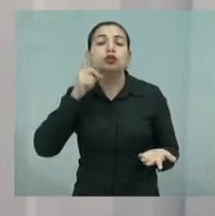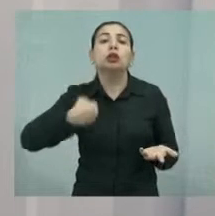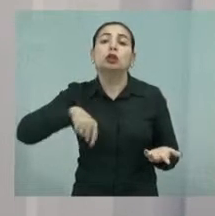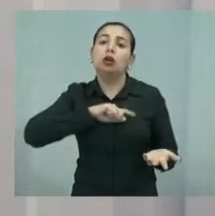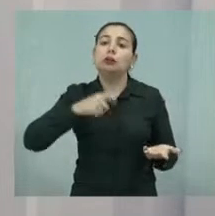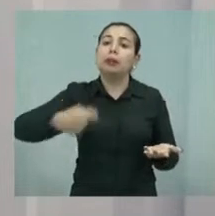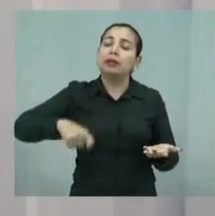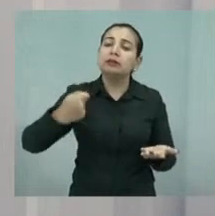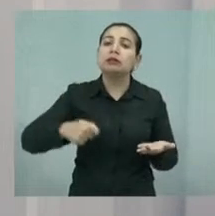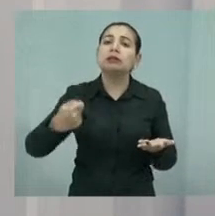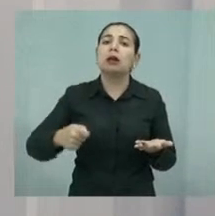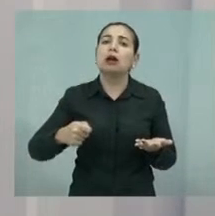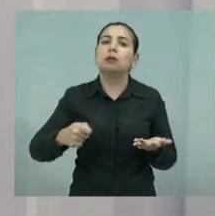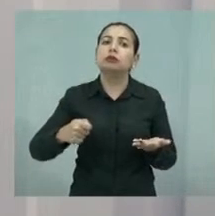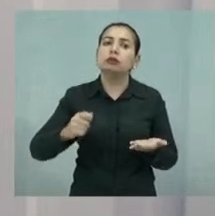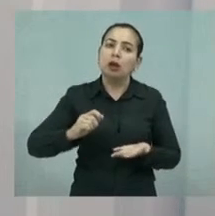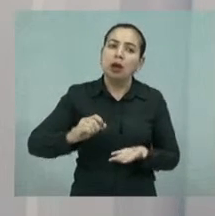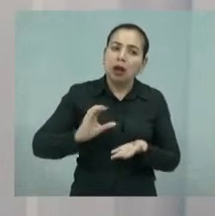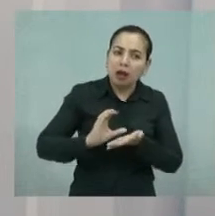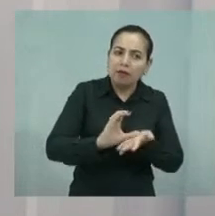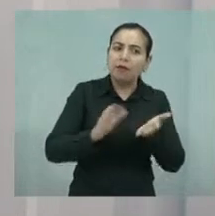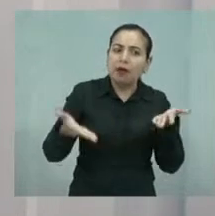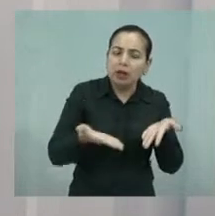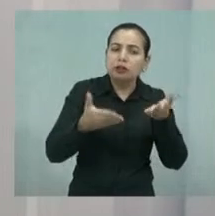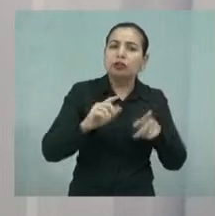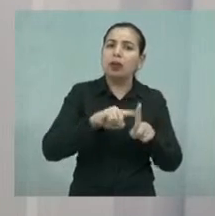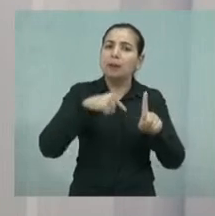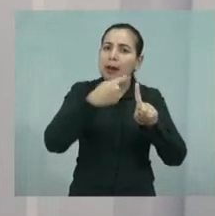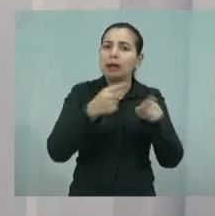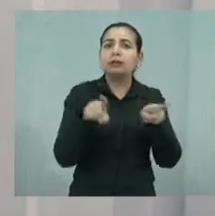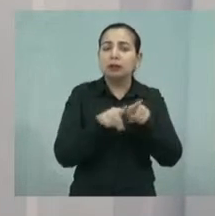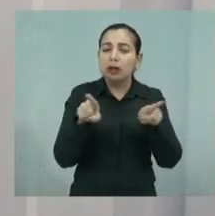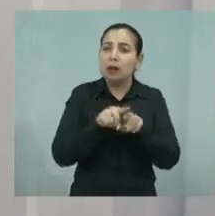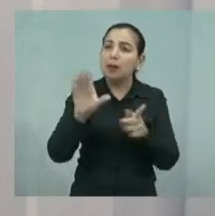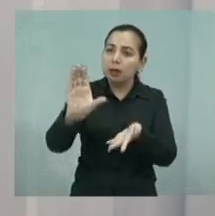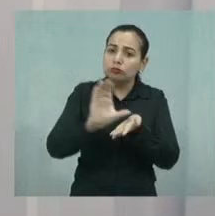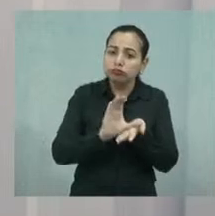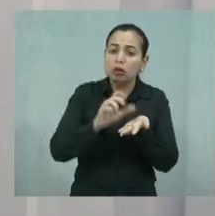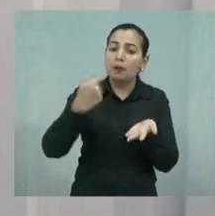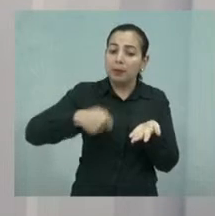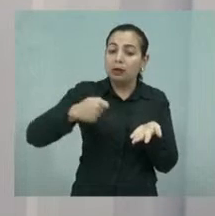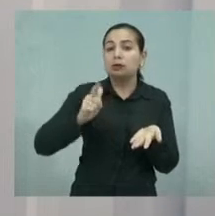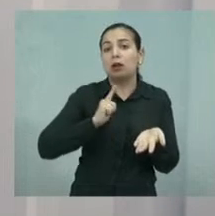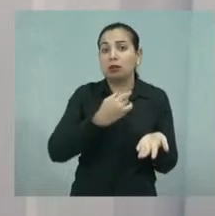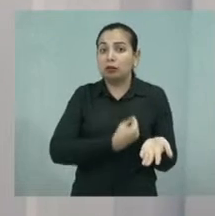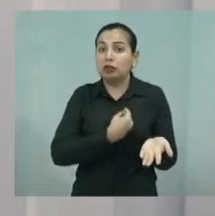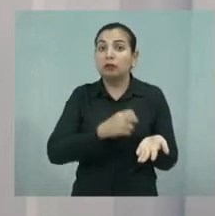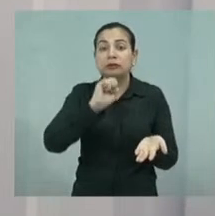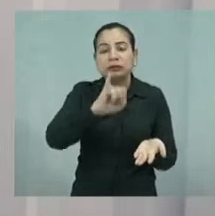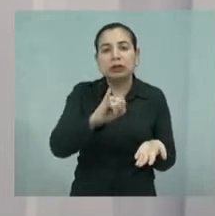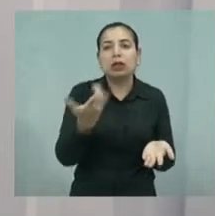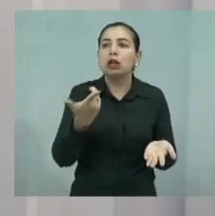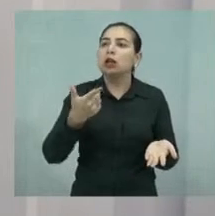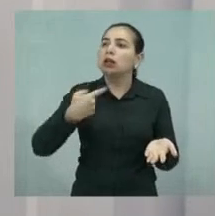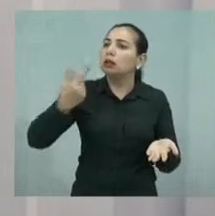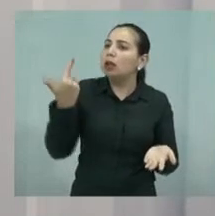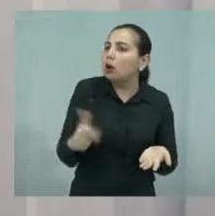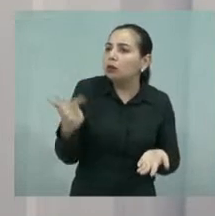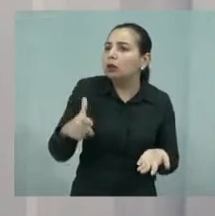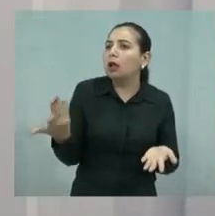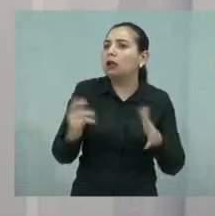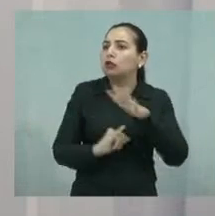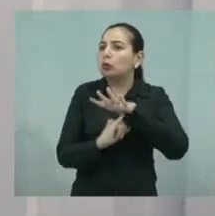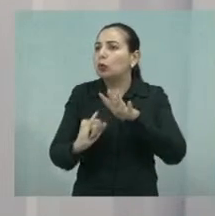mais e precisamos de recursos. Então, se não aplicarmos bem, se não tivermos órgãos fortalecidos